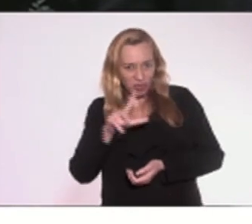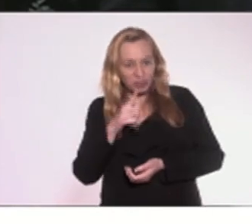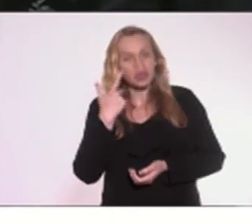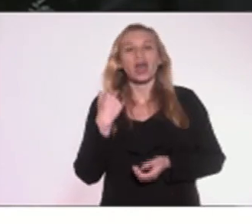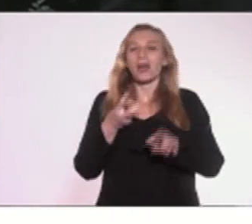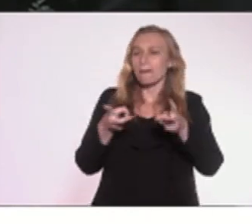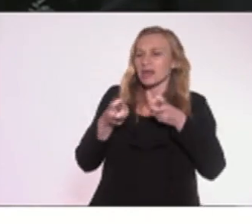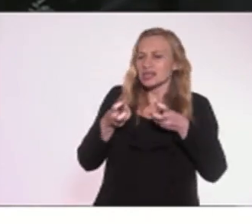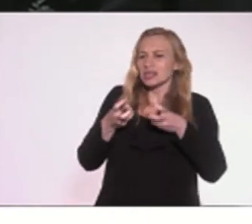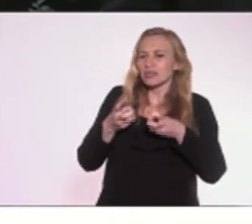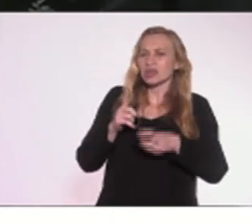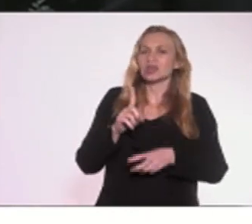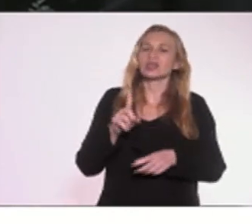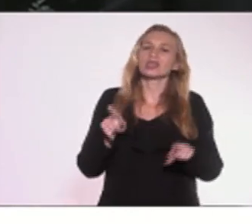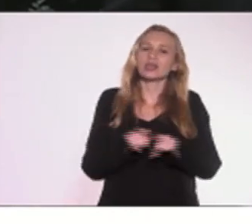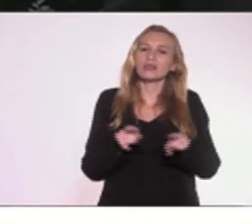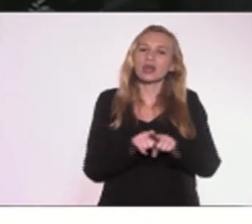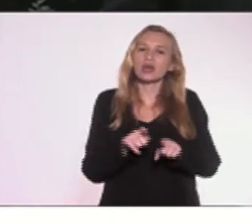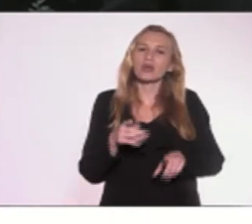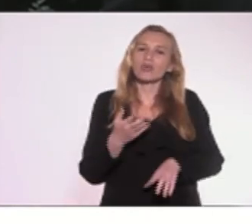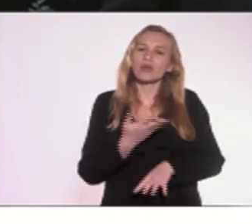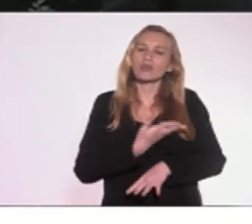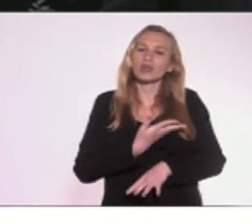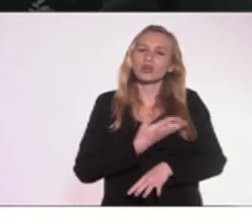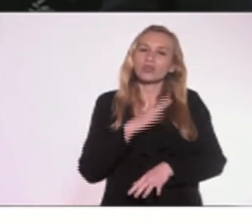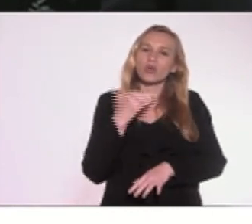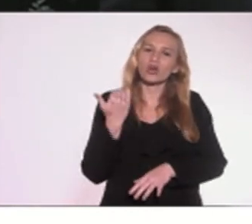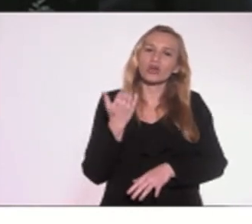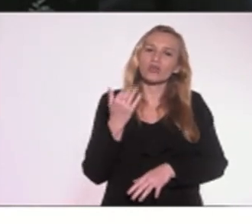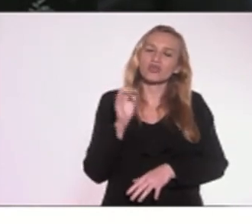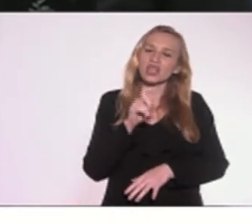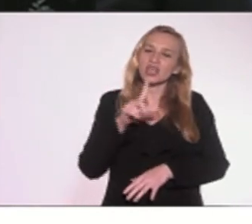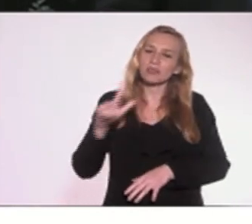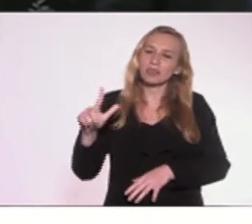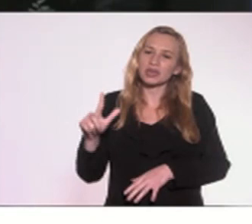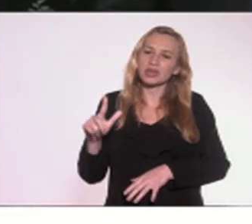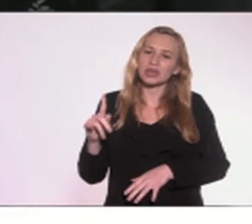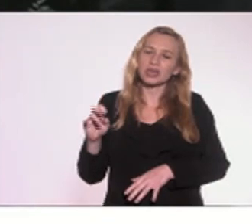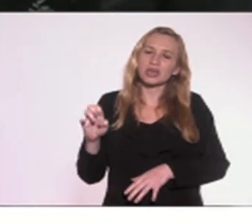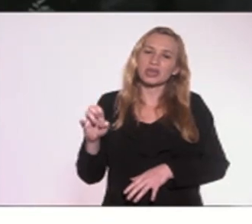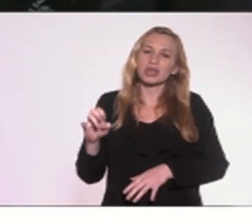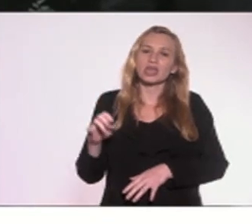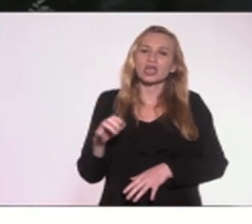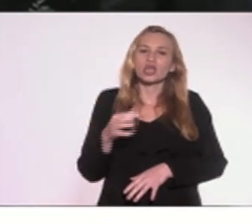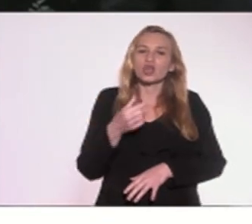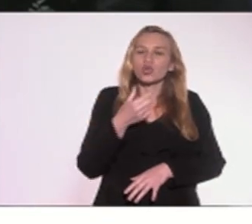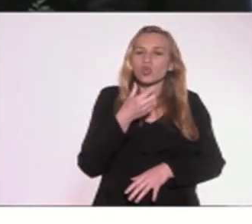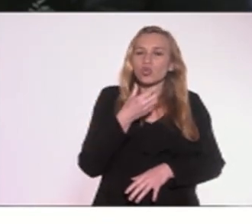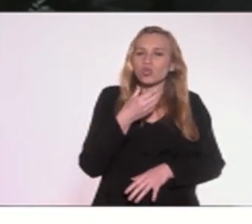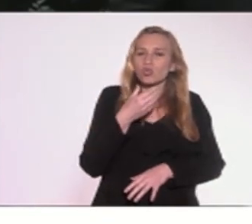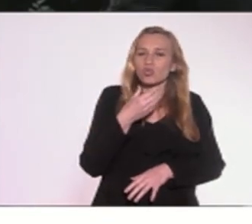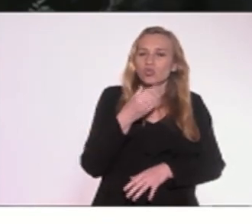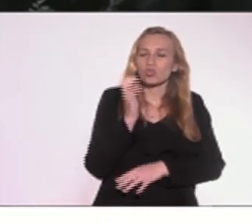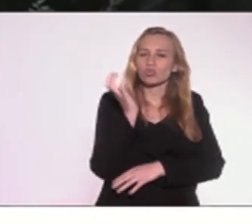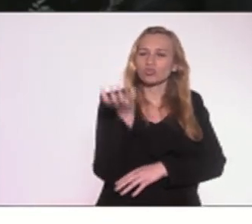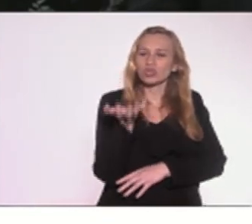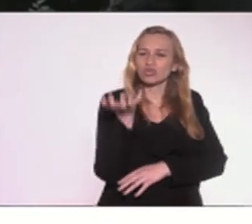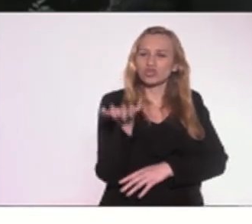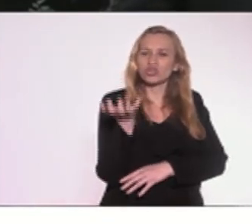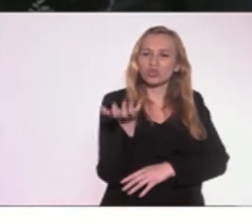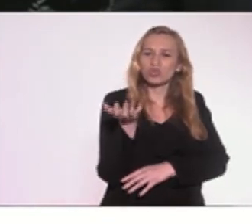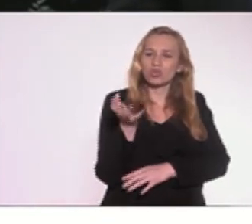eu, ele e o falecido Felipe Ettore, da Homicídios, que um mendigo havia